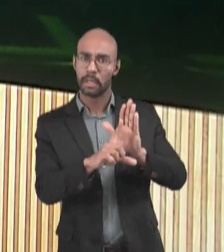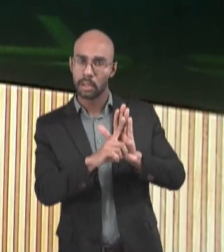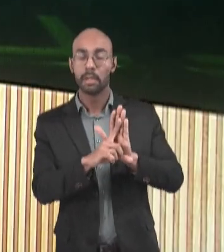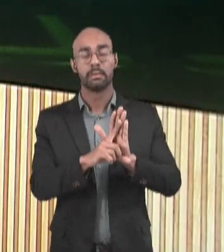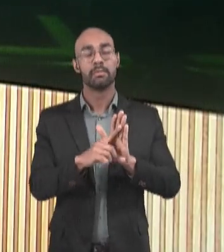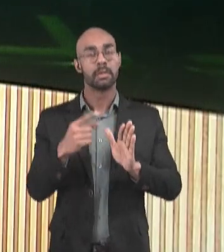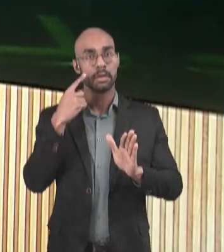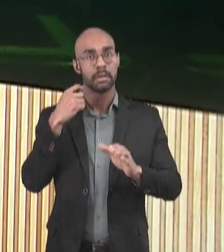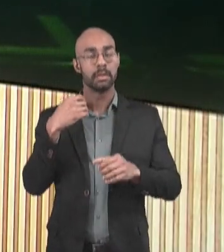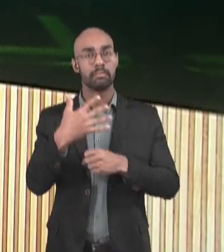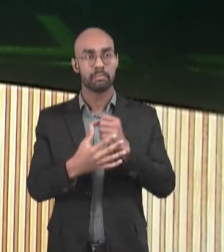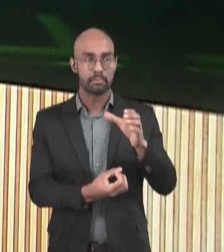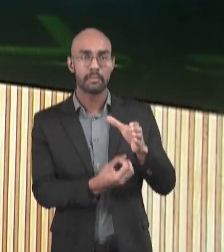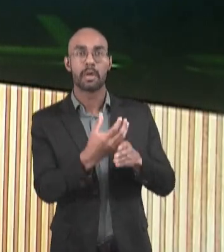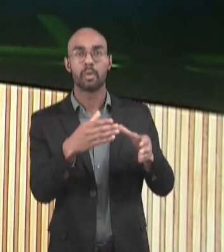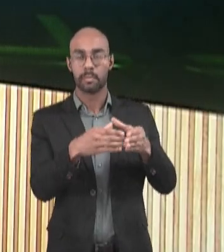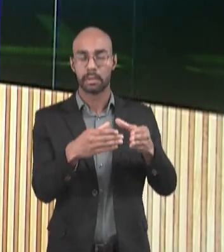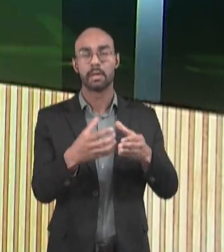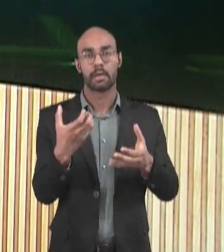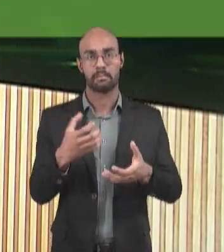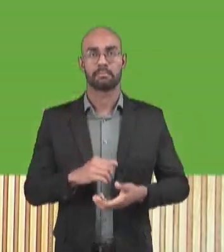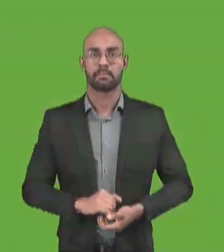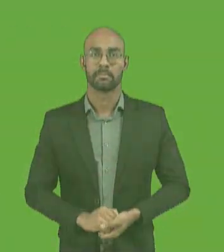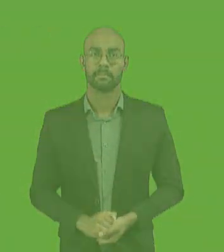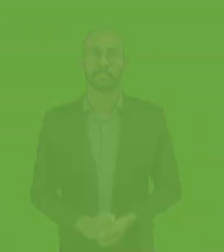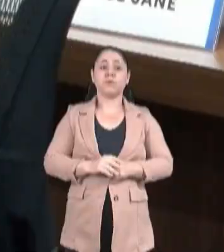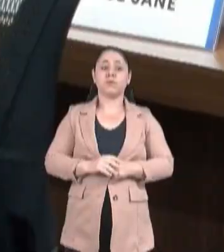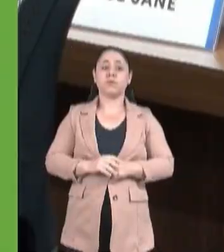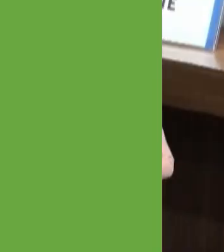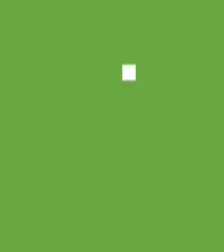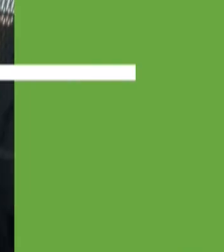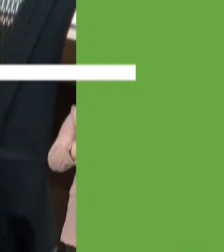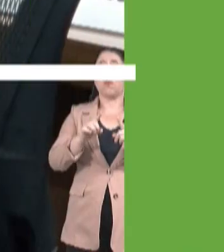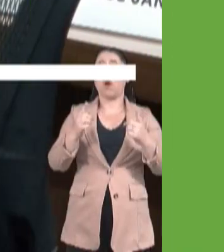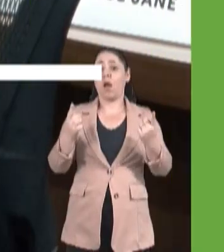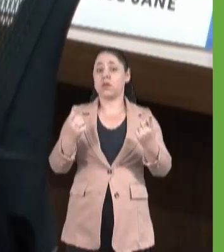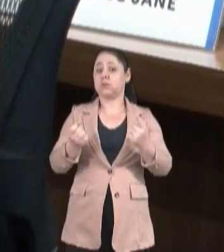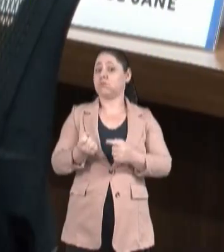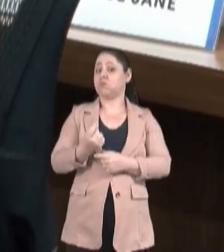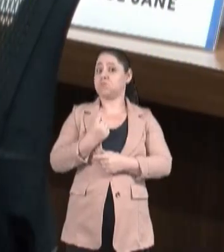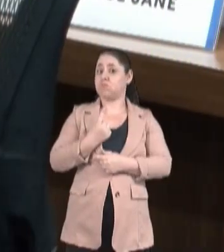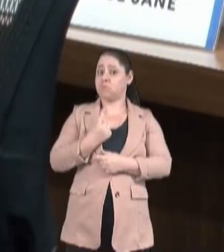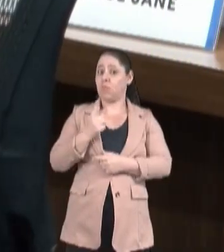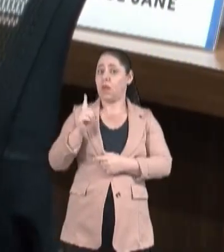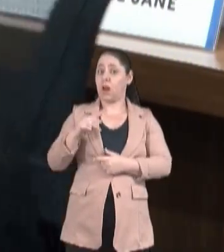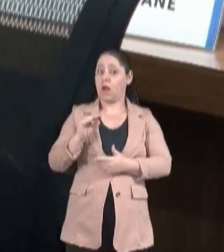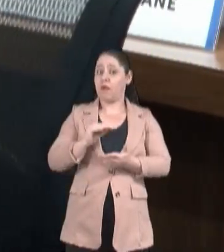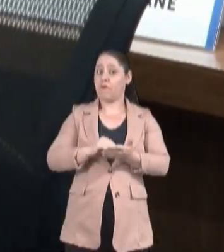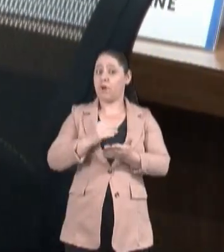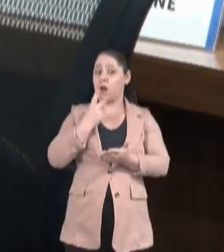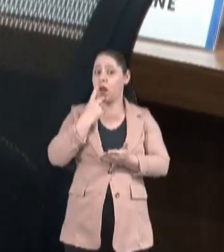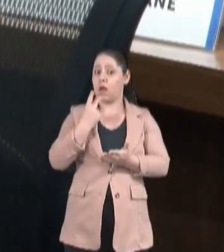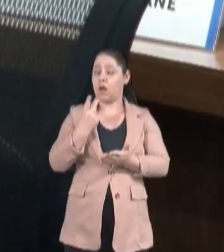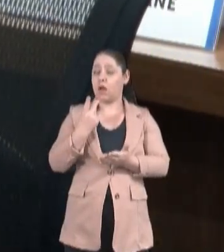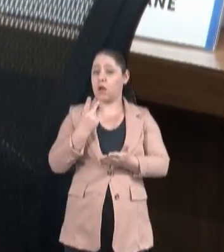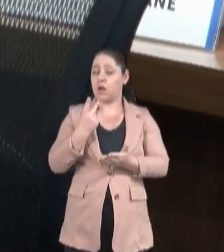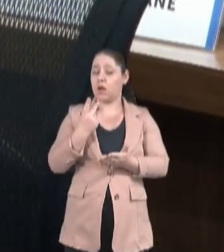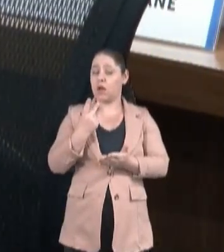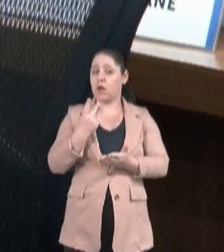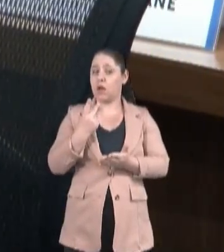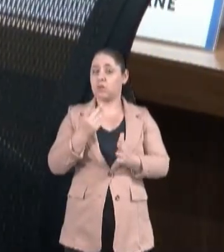legislativo e defendeu a criação desse comitê. Espanto causa ainda é a fala de um